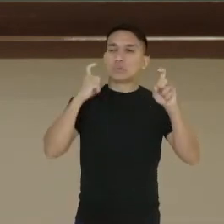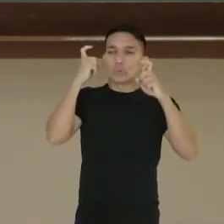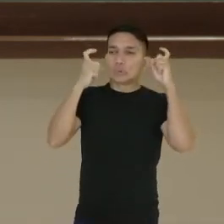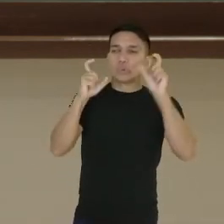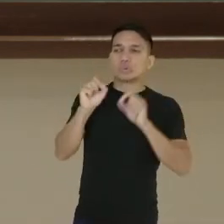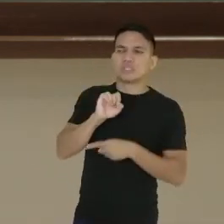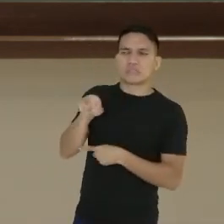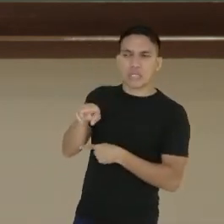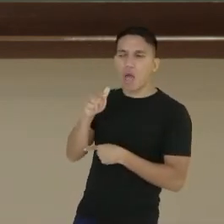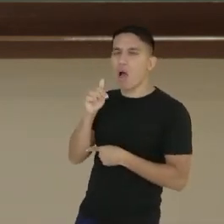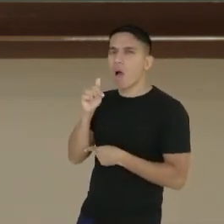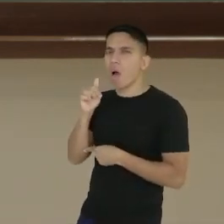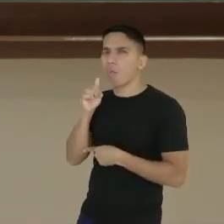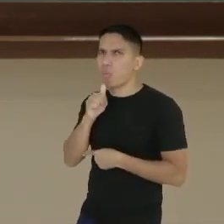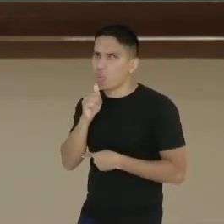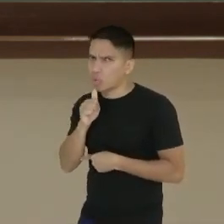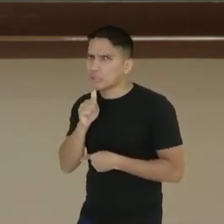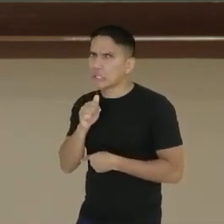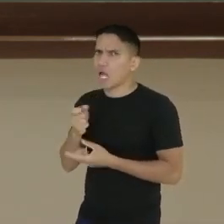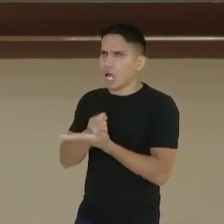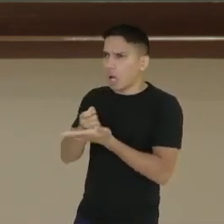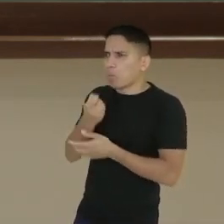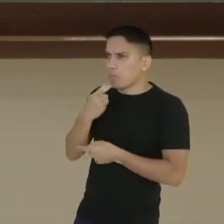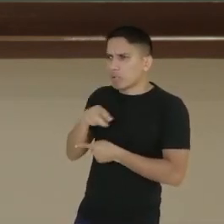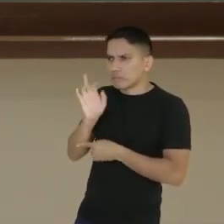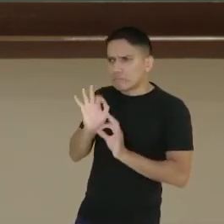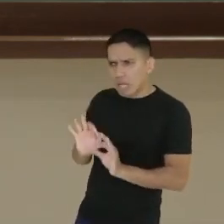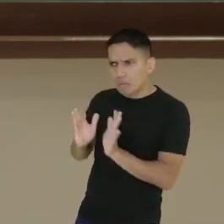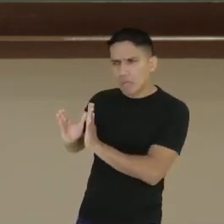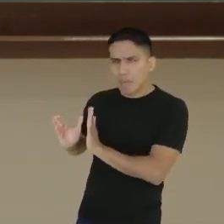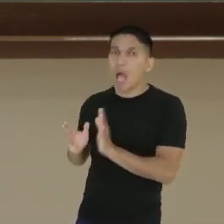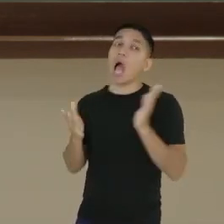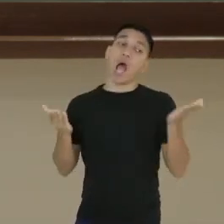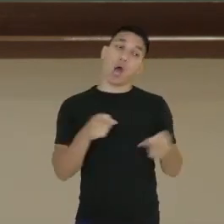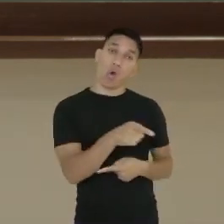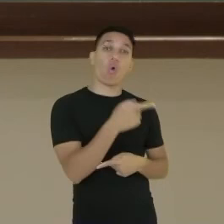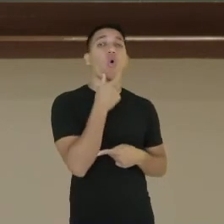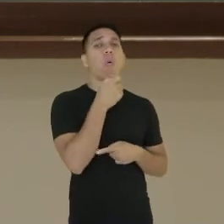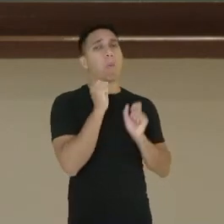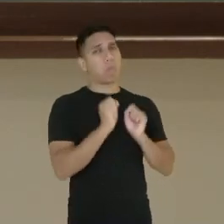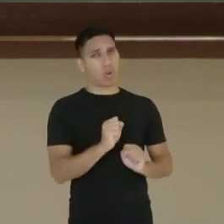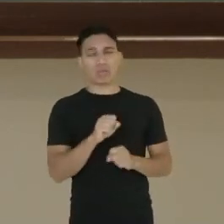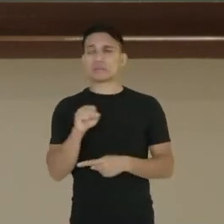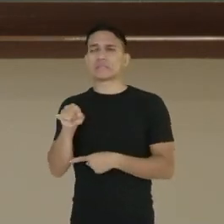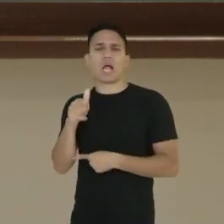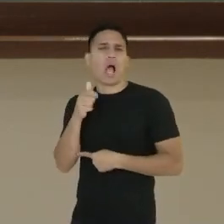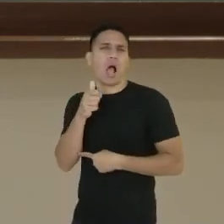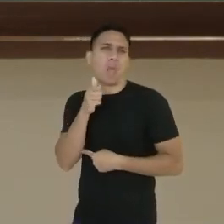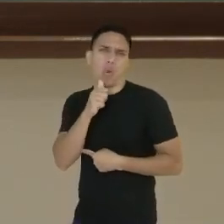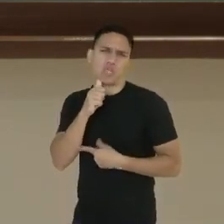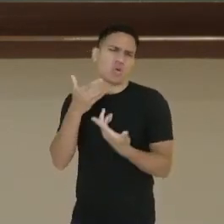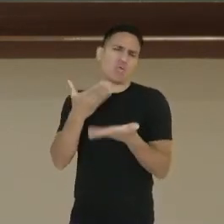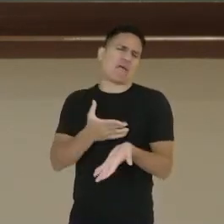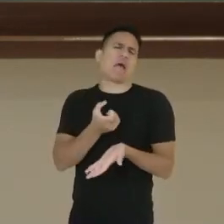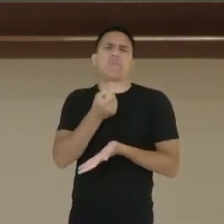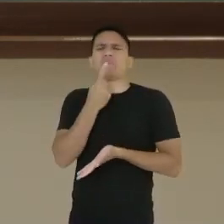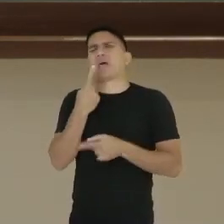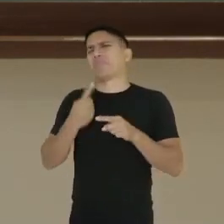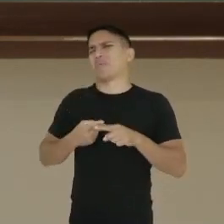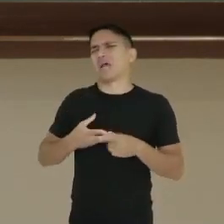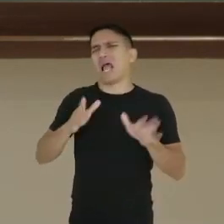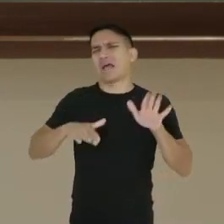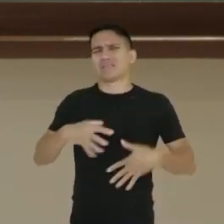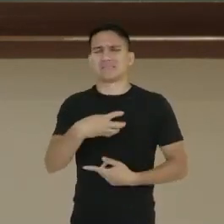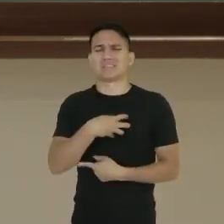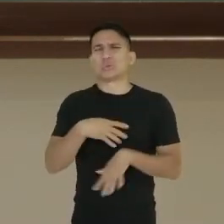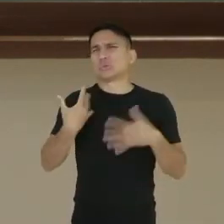se a mulher estava tomando direitinho, agora eles podem tomar. E a mulher que não deseja tomar, porque ela se sente